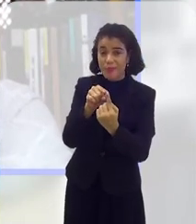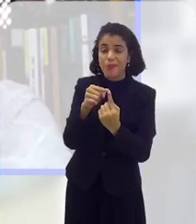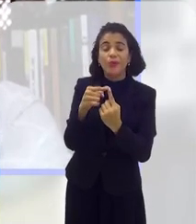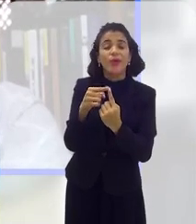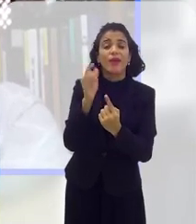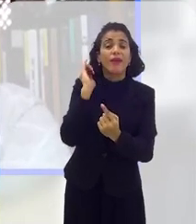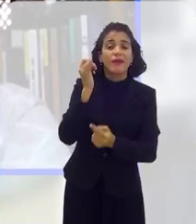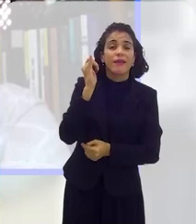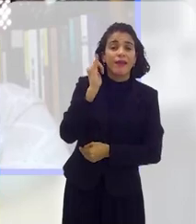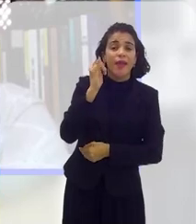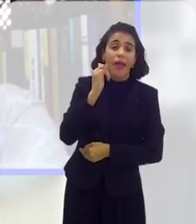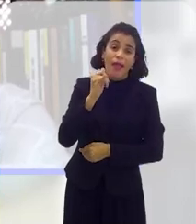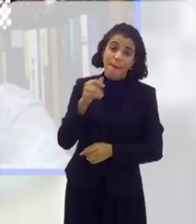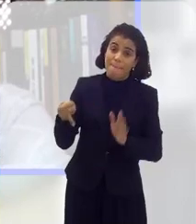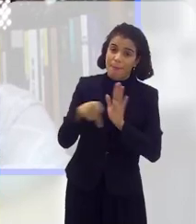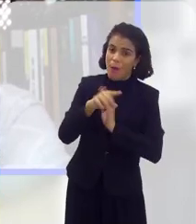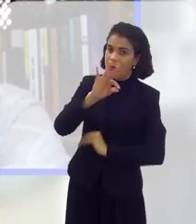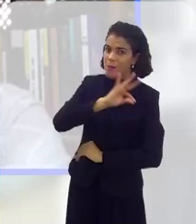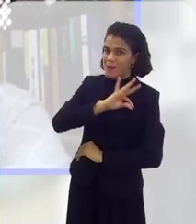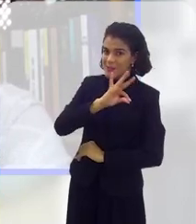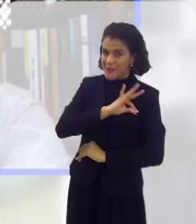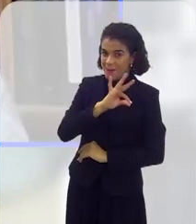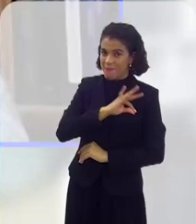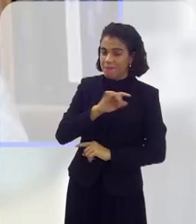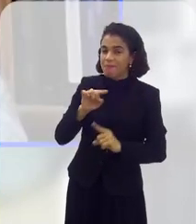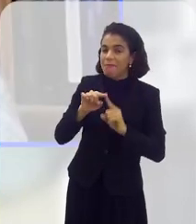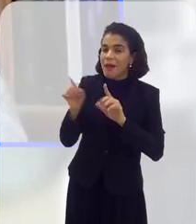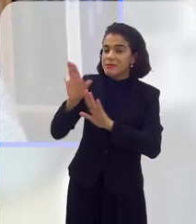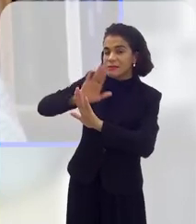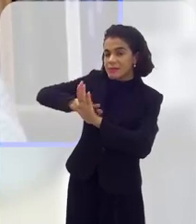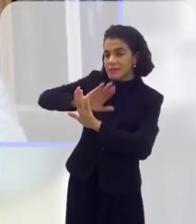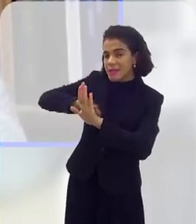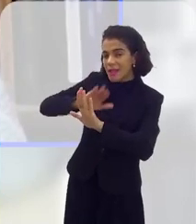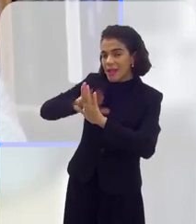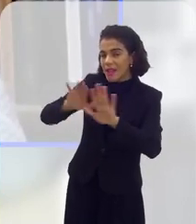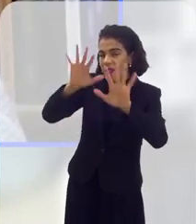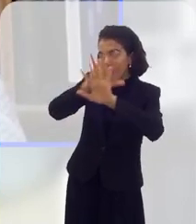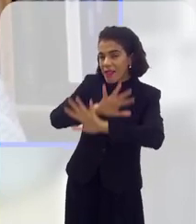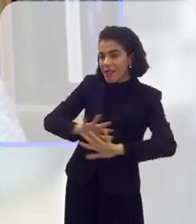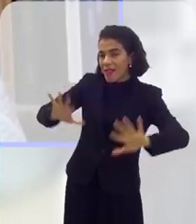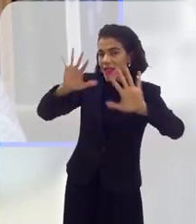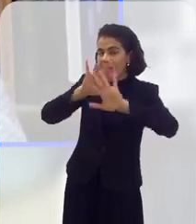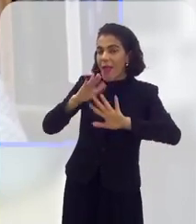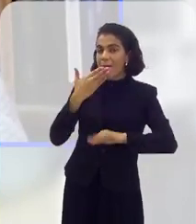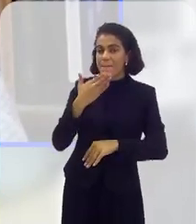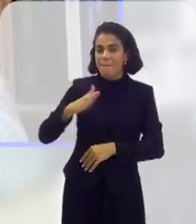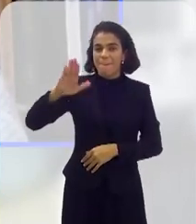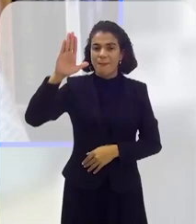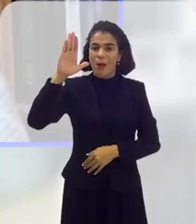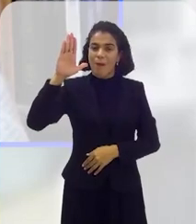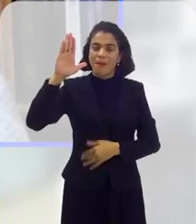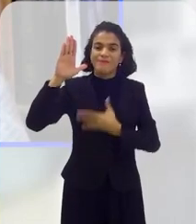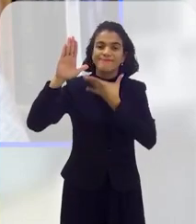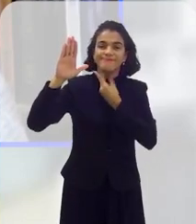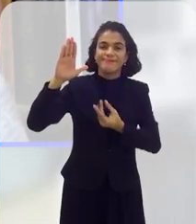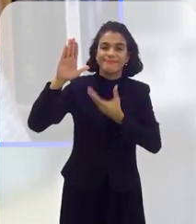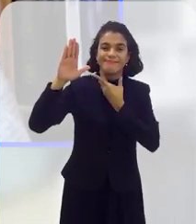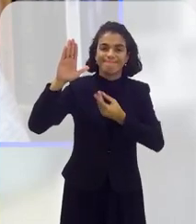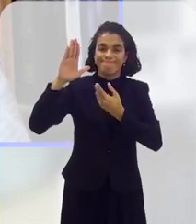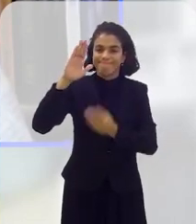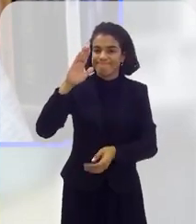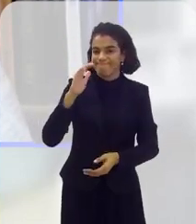O enredo do livro é um enredo policial, mas o que vai por trás do livro é a ideia de promessas que não foram